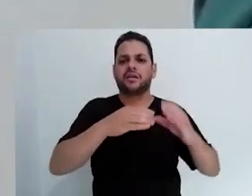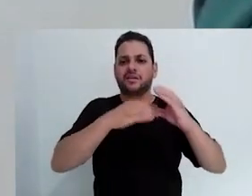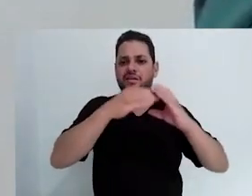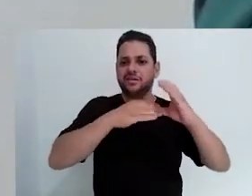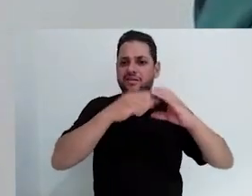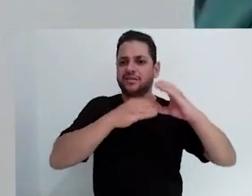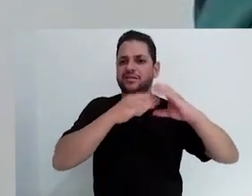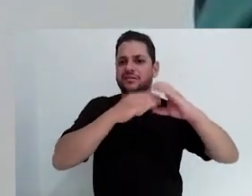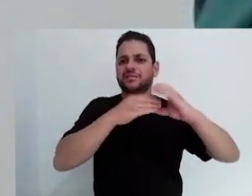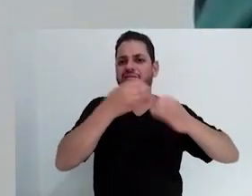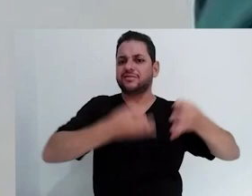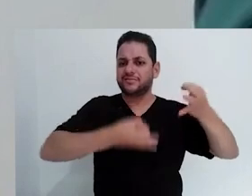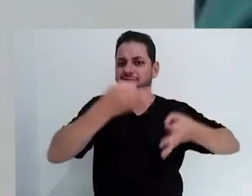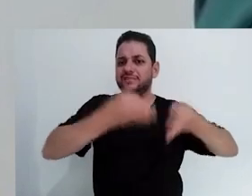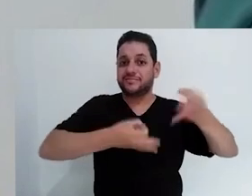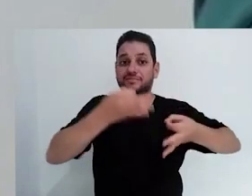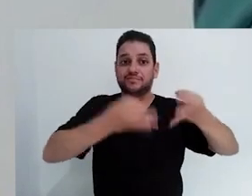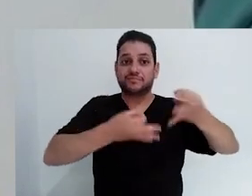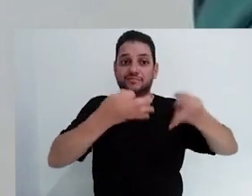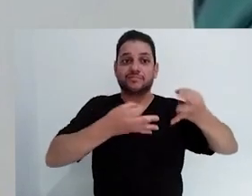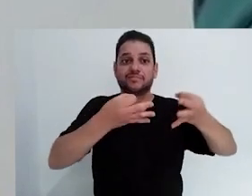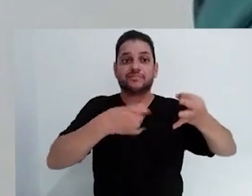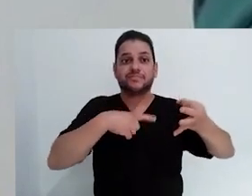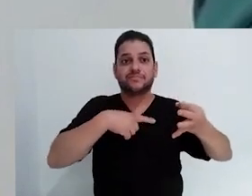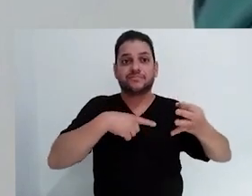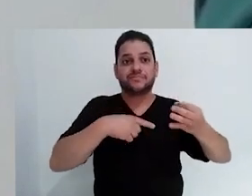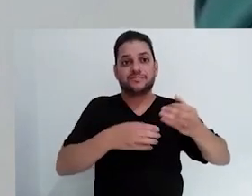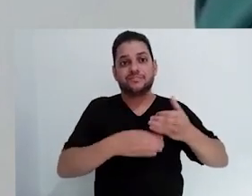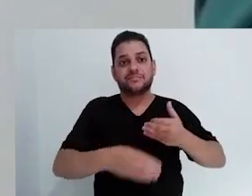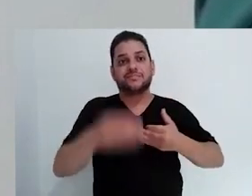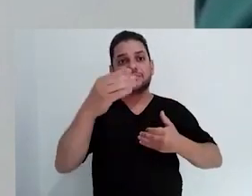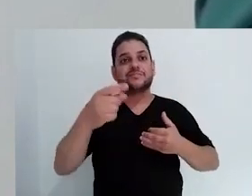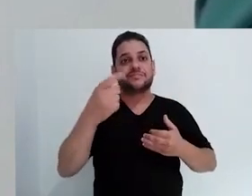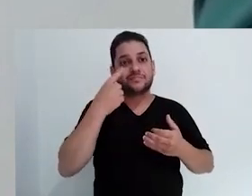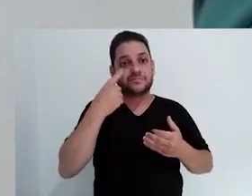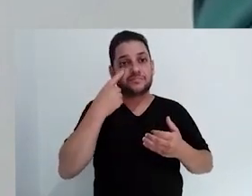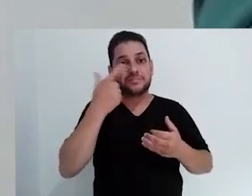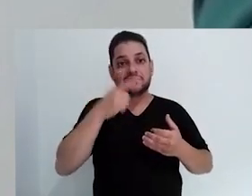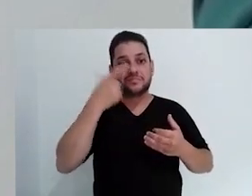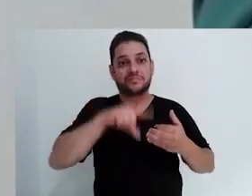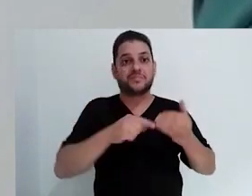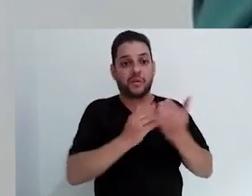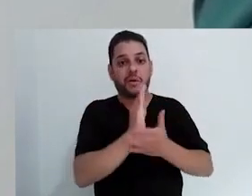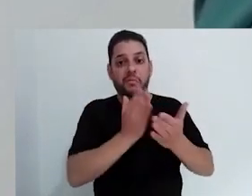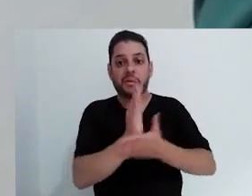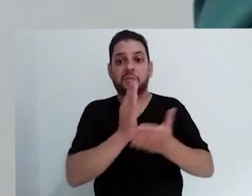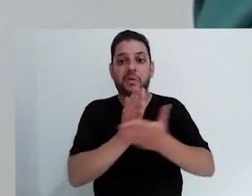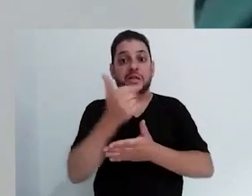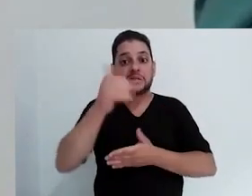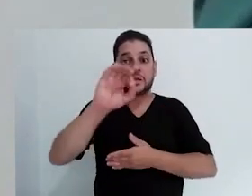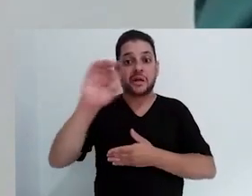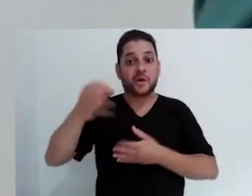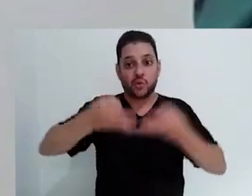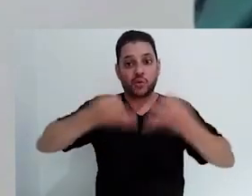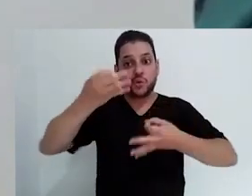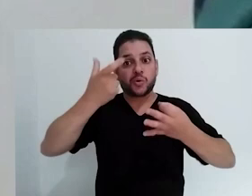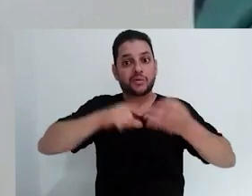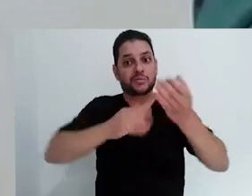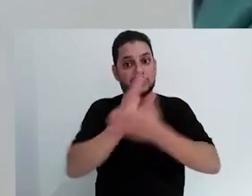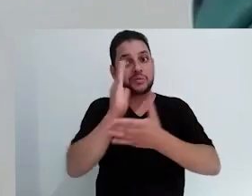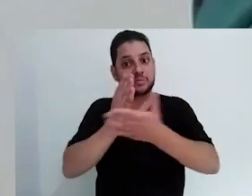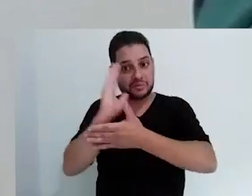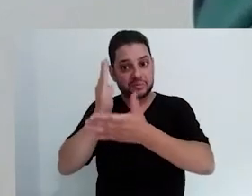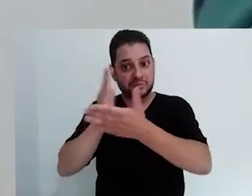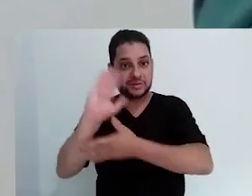juízes, estamos na torcida para que o maior número de juízes aprovados tome posse, são mais de 100. Então, é gente nova que